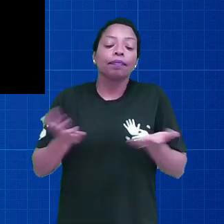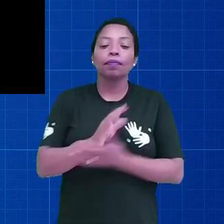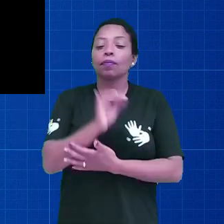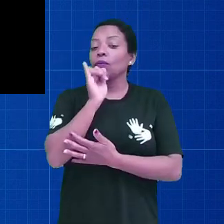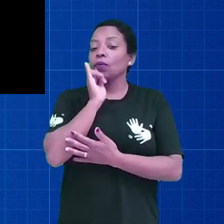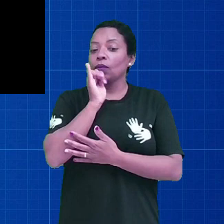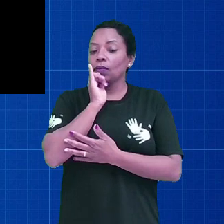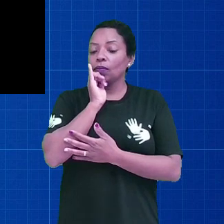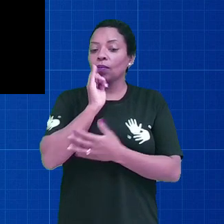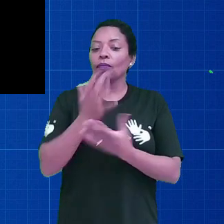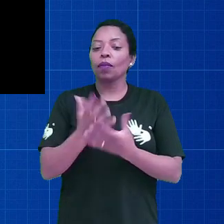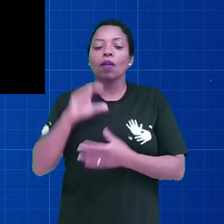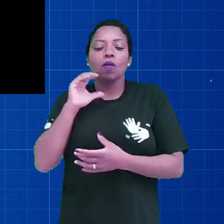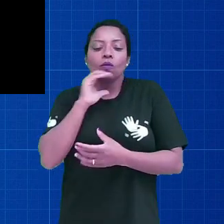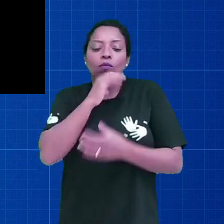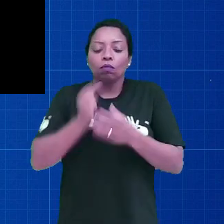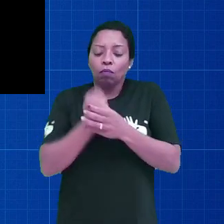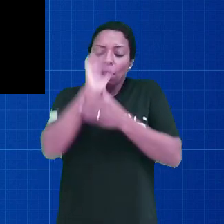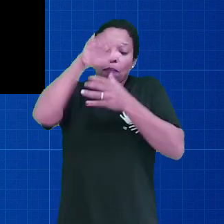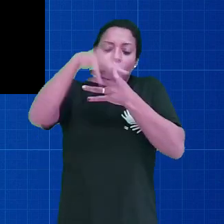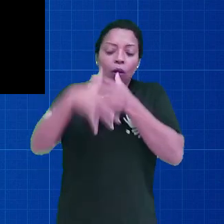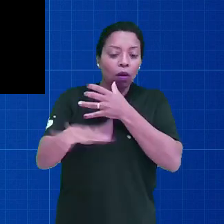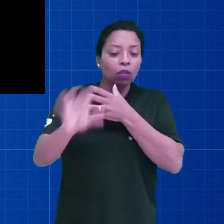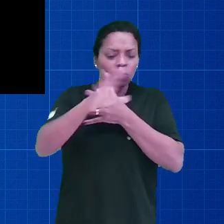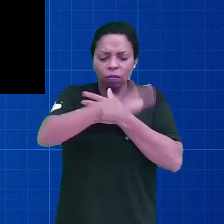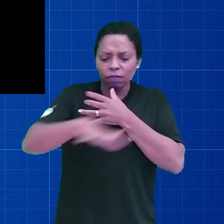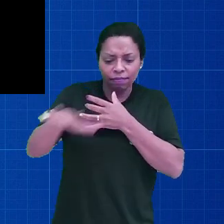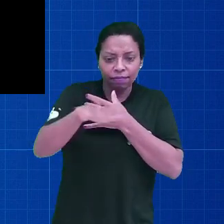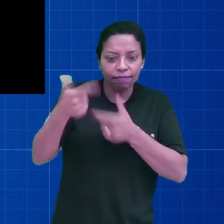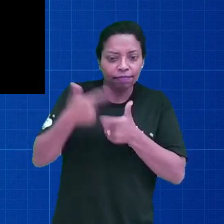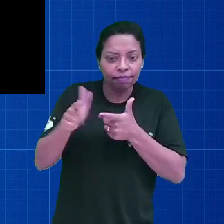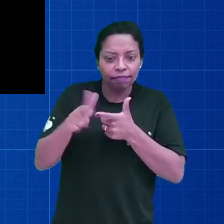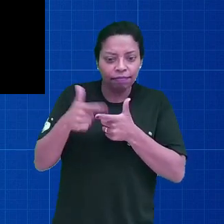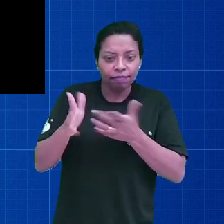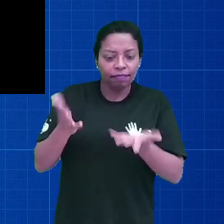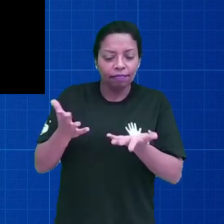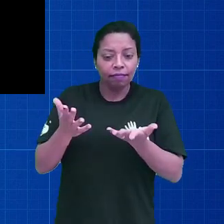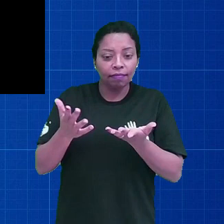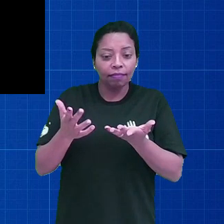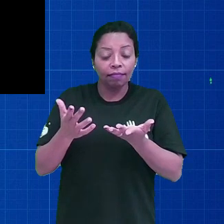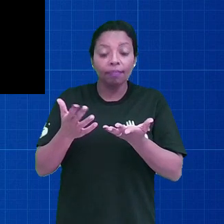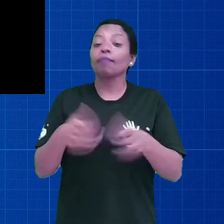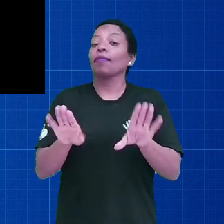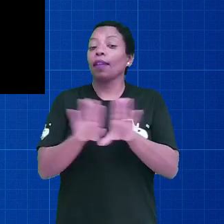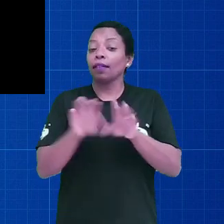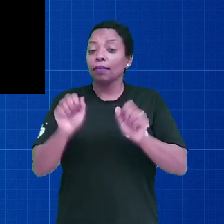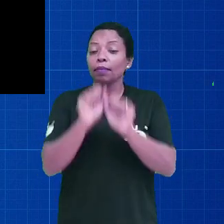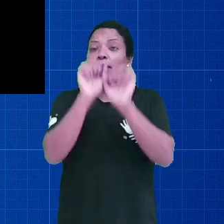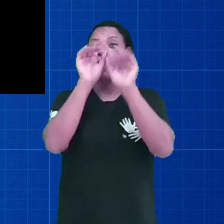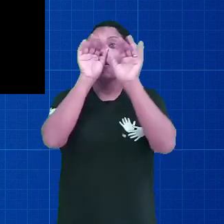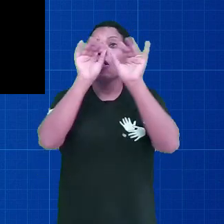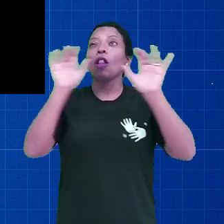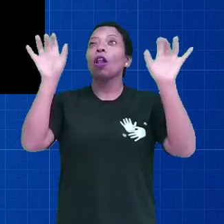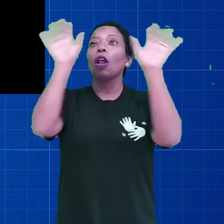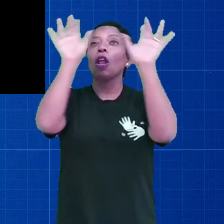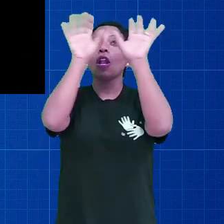erupção vulcânica, ela vai emitir uma quantidade de material particulado, e esse material particulado